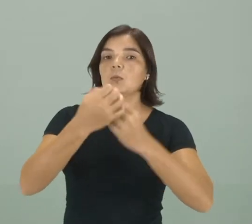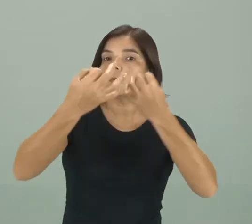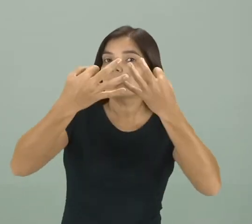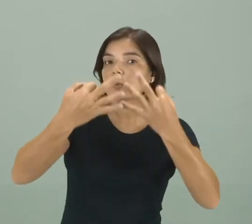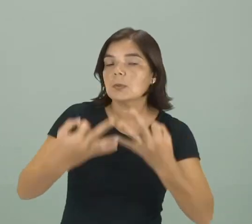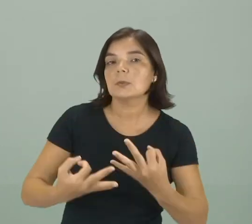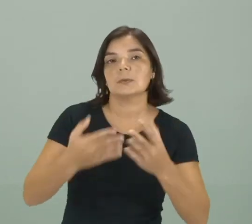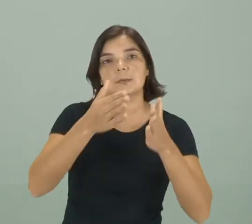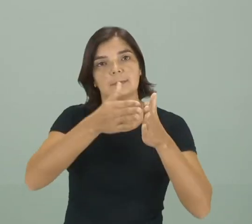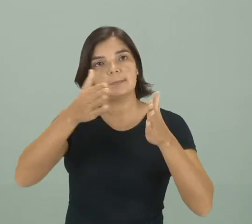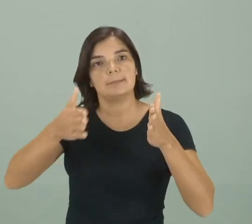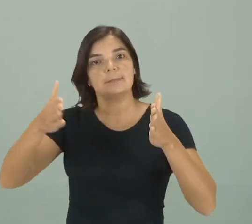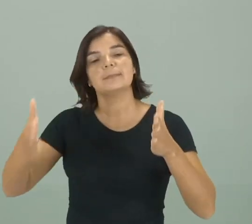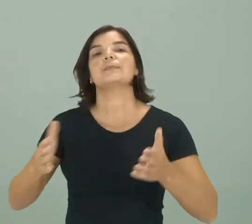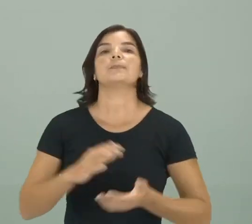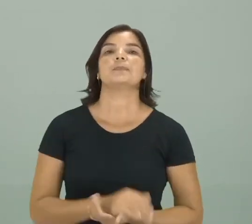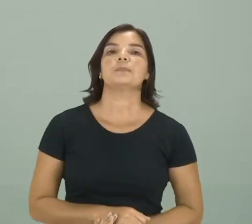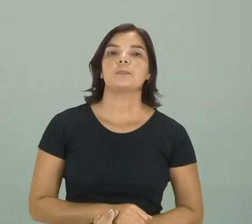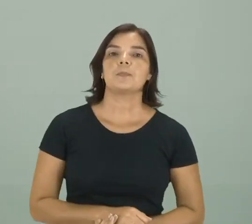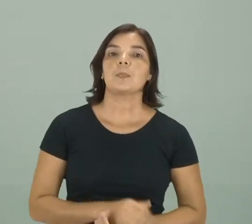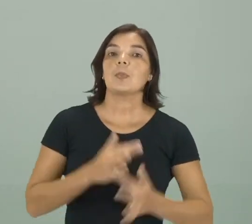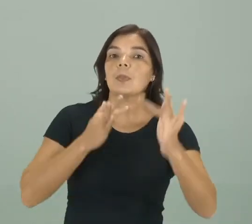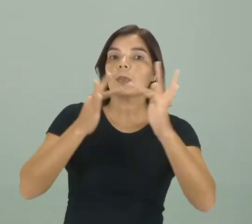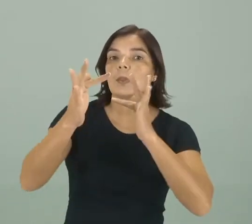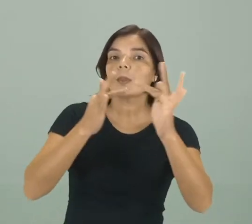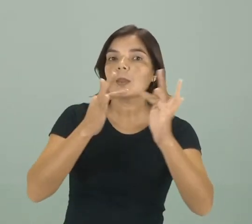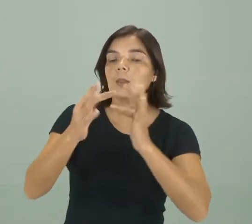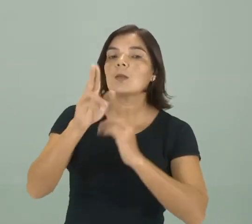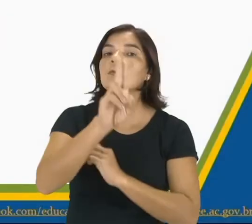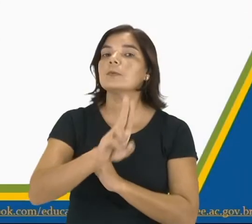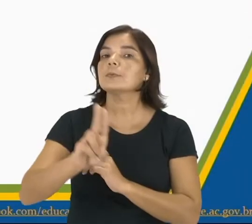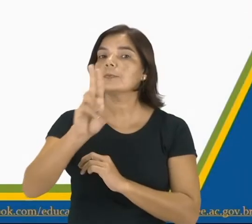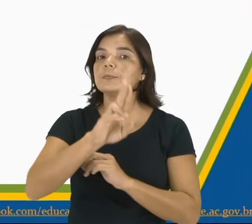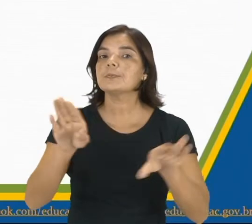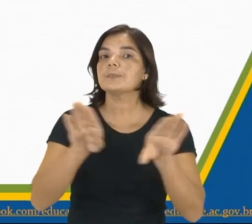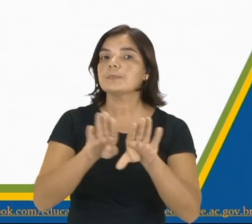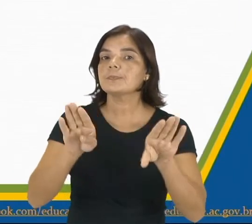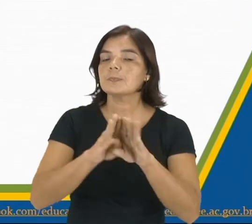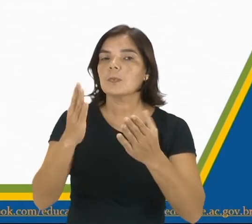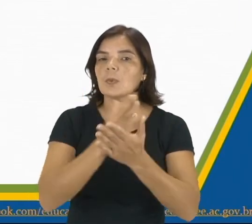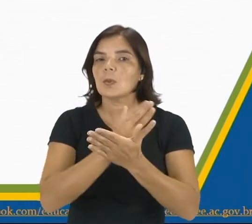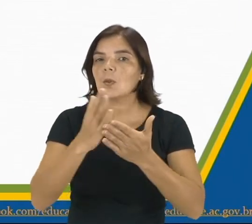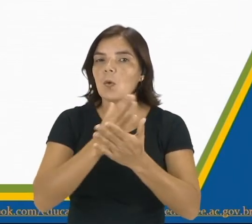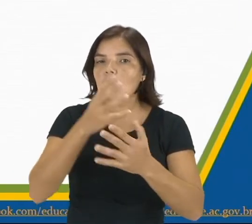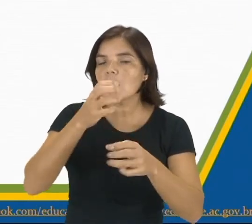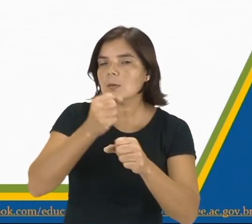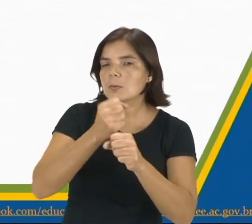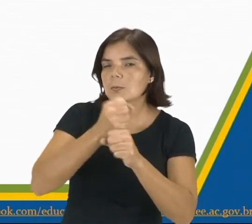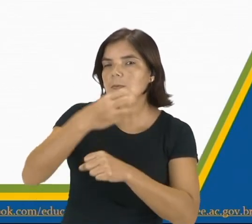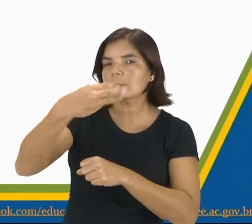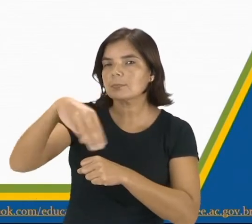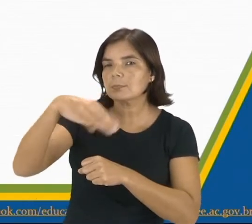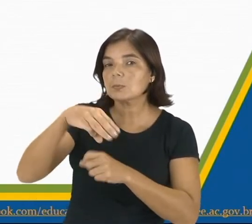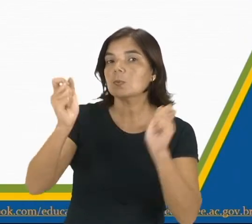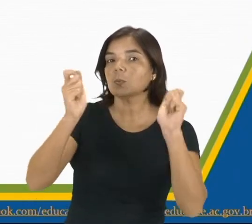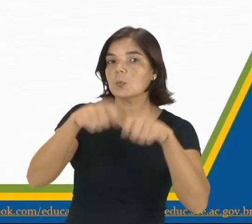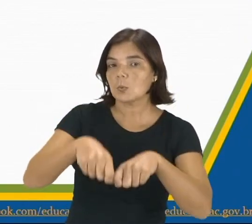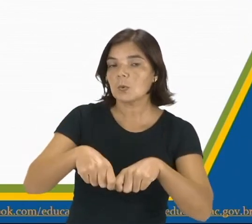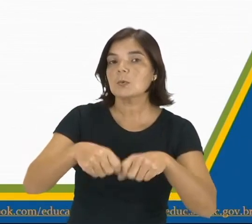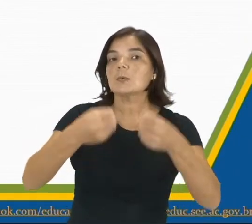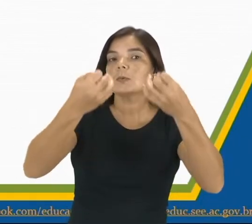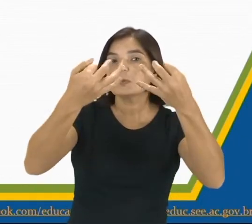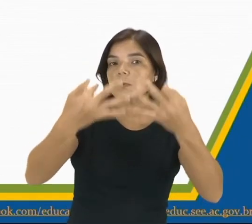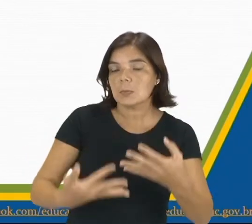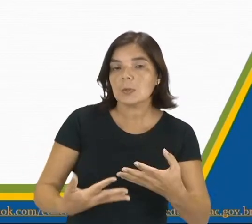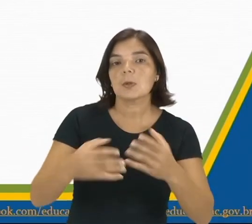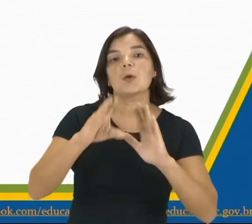forma ordenada. Na física, a gente utiliza também algumas equações matemáticas para a gente poder escrever